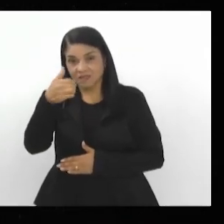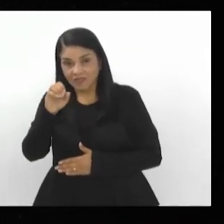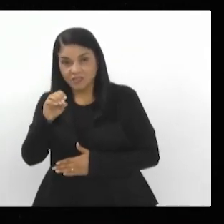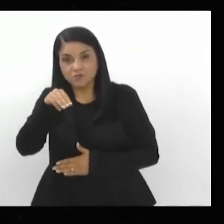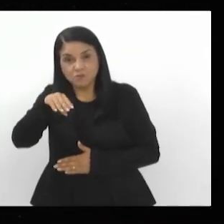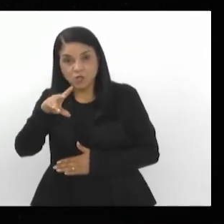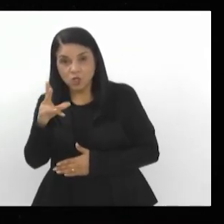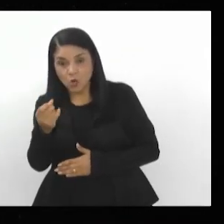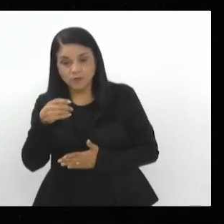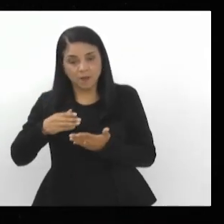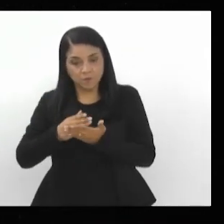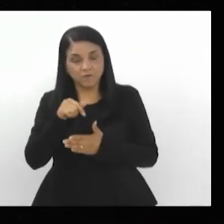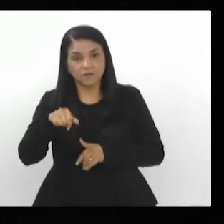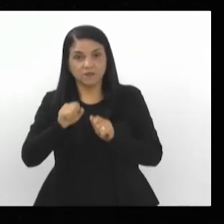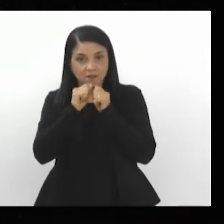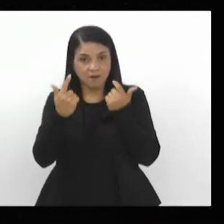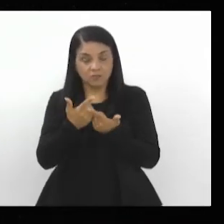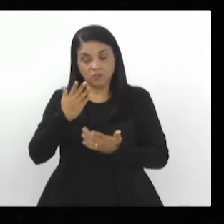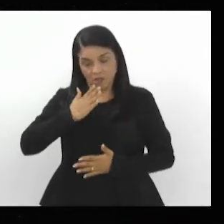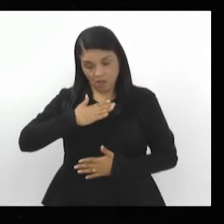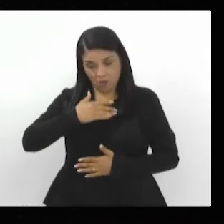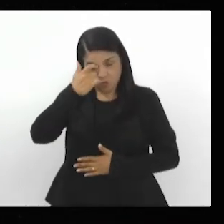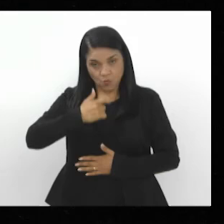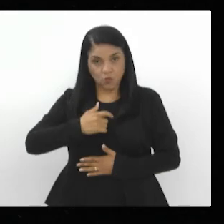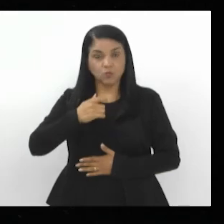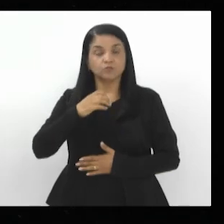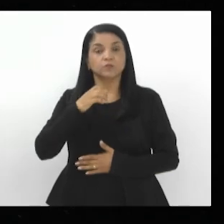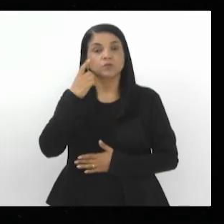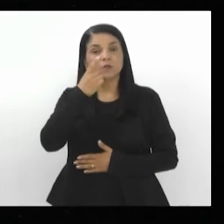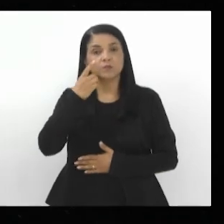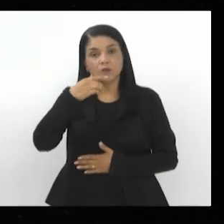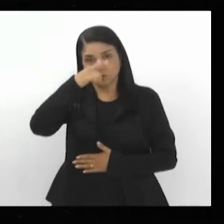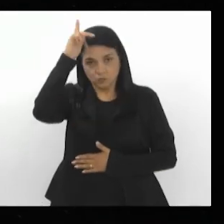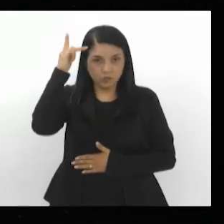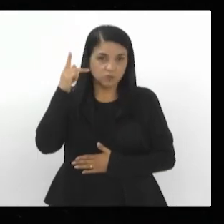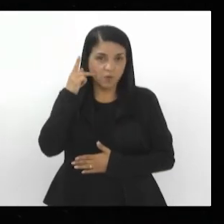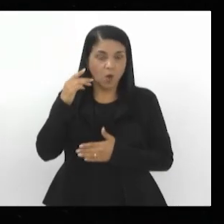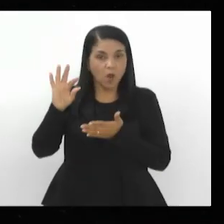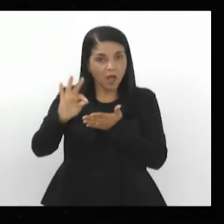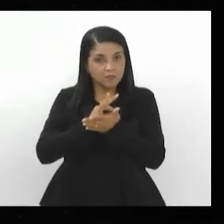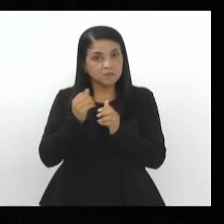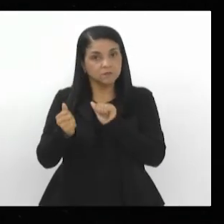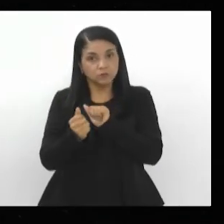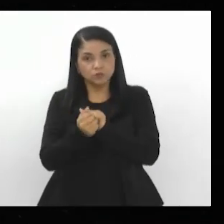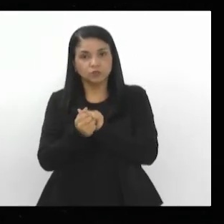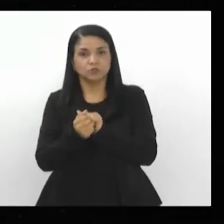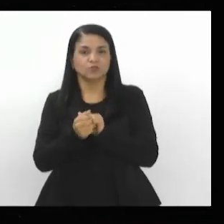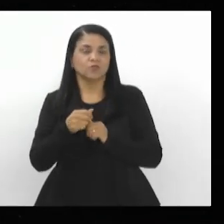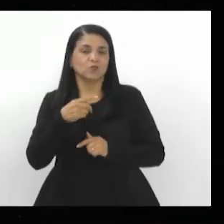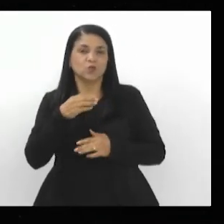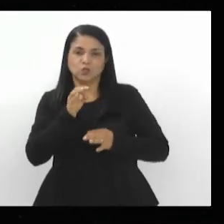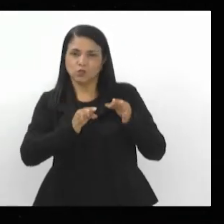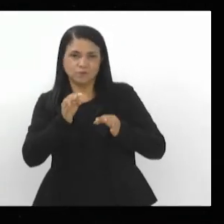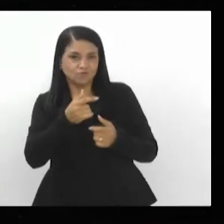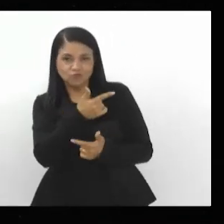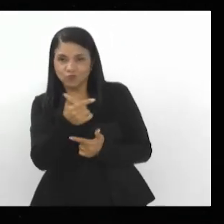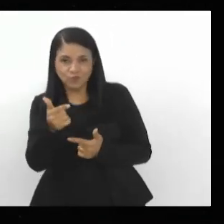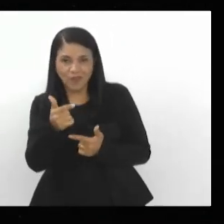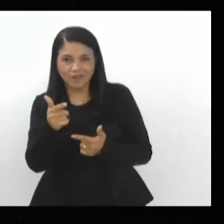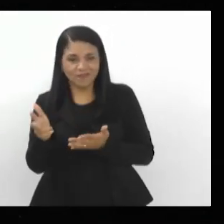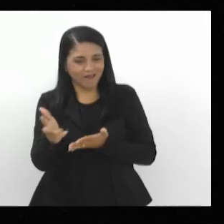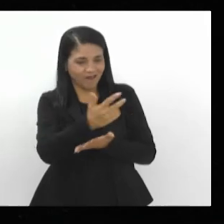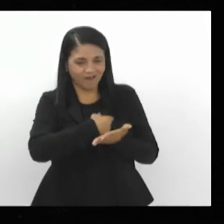e o deputado Luiz Paulo assinamos juntos. Então, não dá mais para justificar com base no regime de recuperação